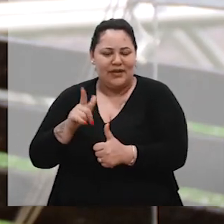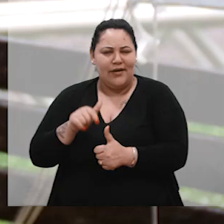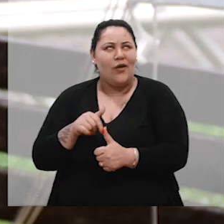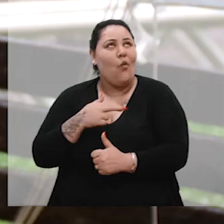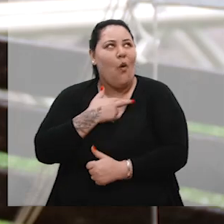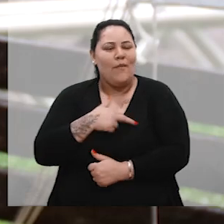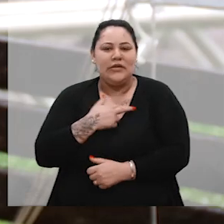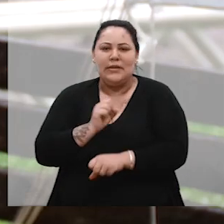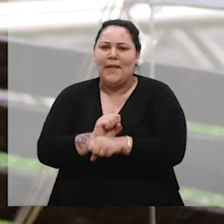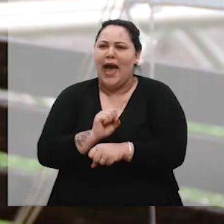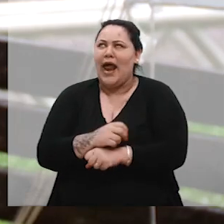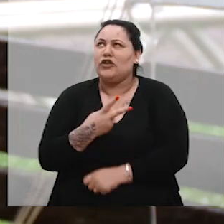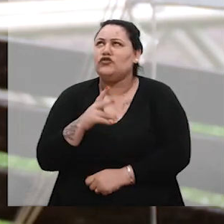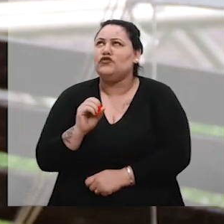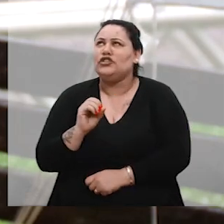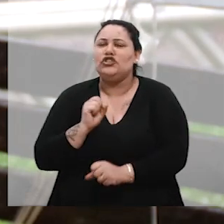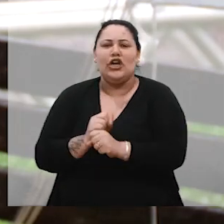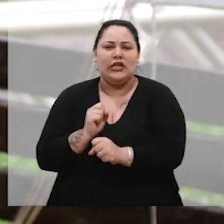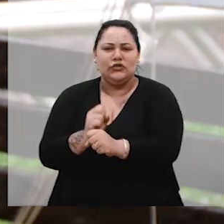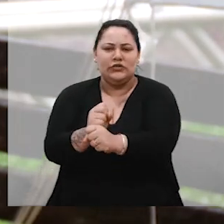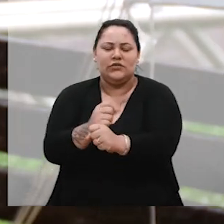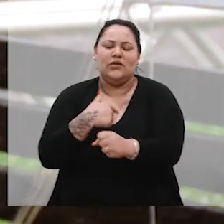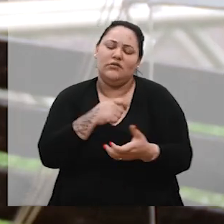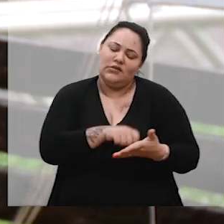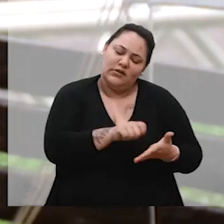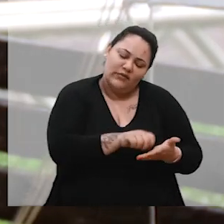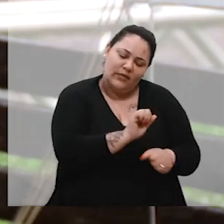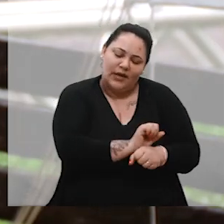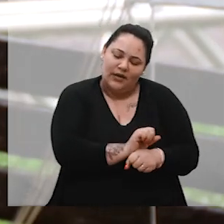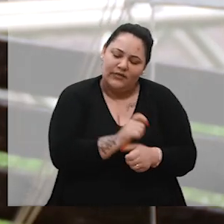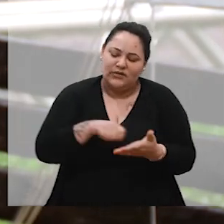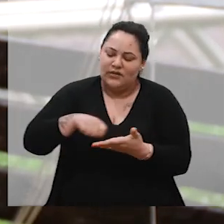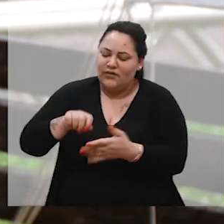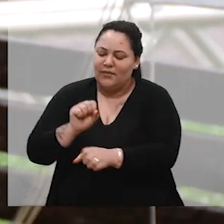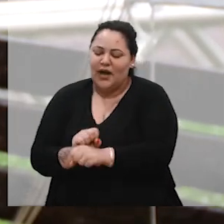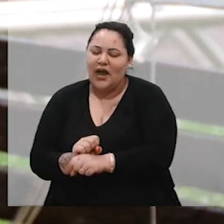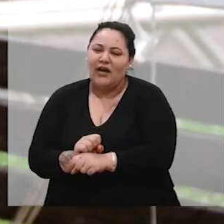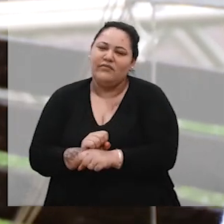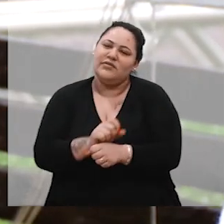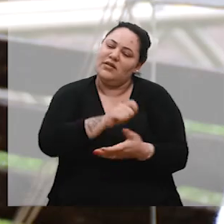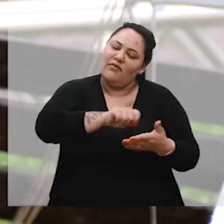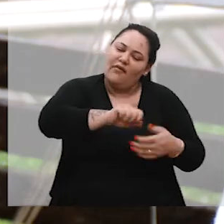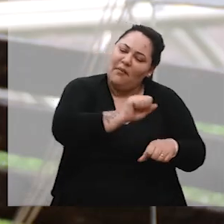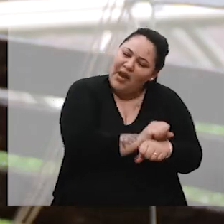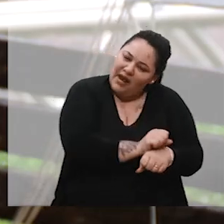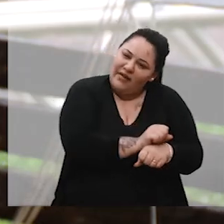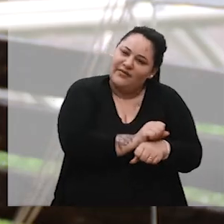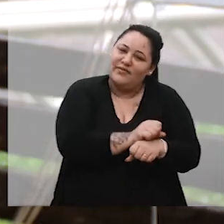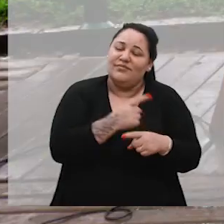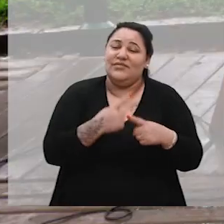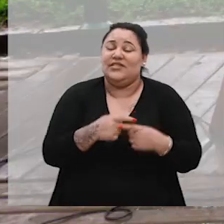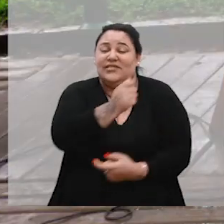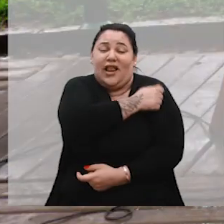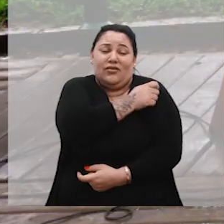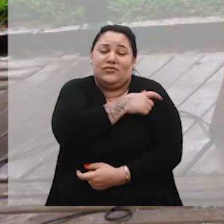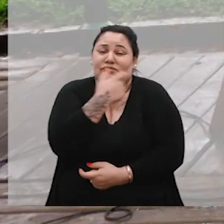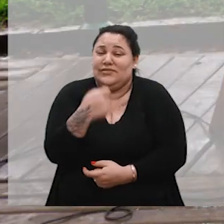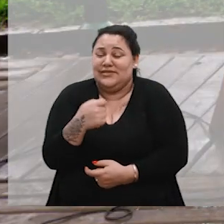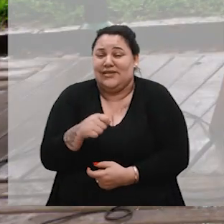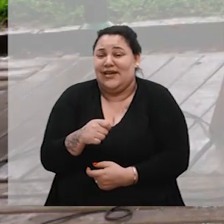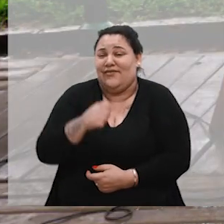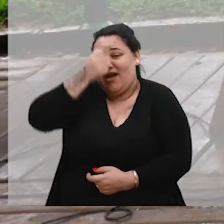estava parado uns 20 anos. Eu escrevia um pouquinho, parava um pouquinho, porque os alunos me tomavam muito tempo,